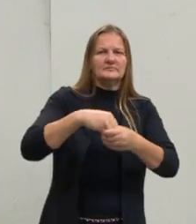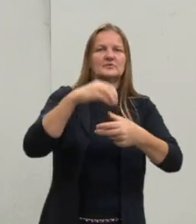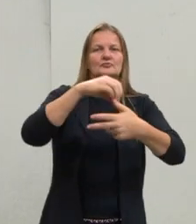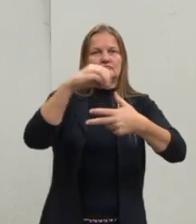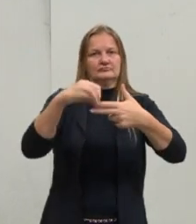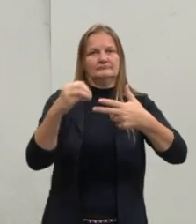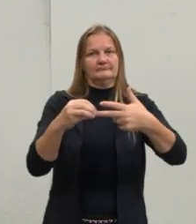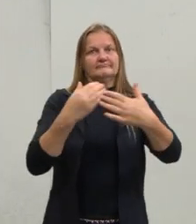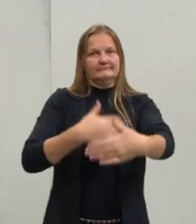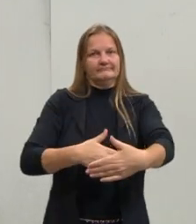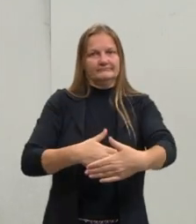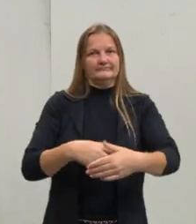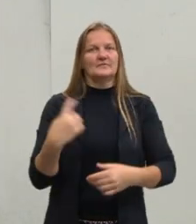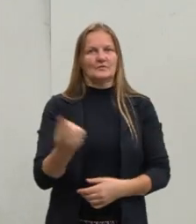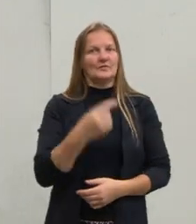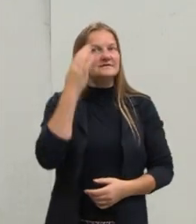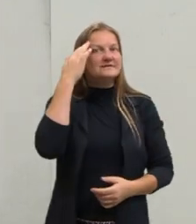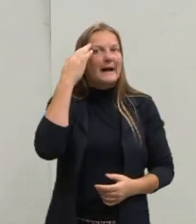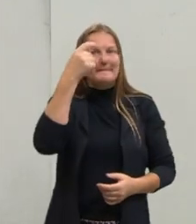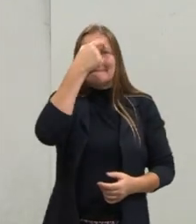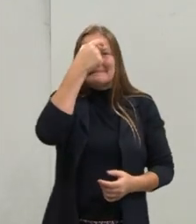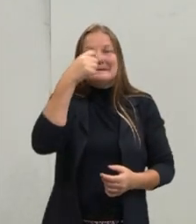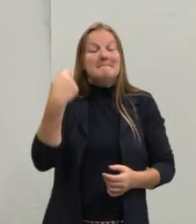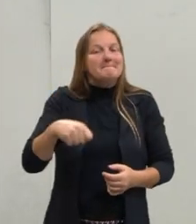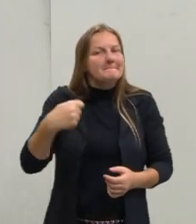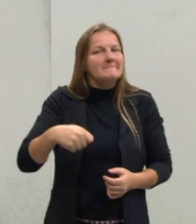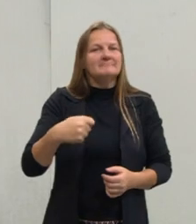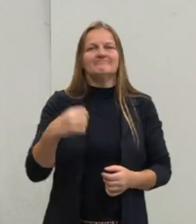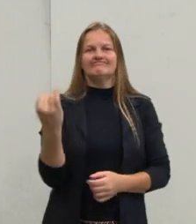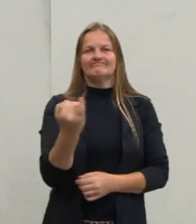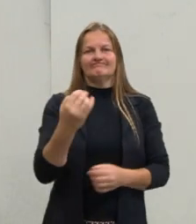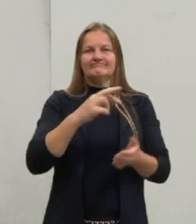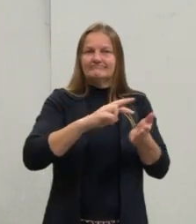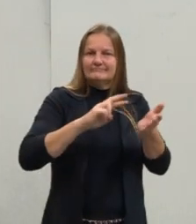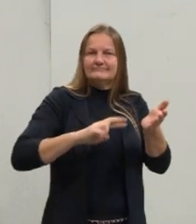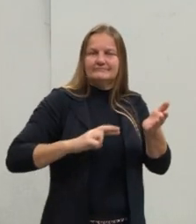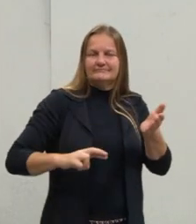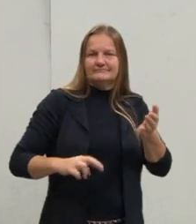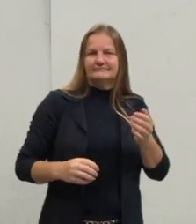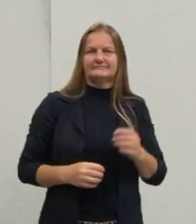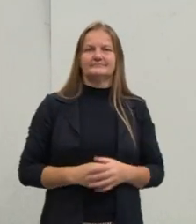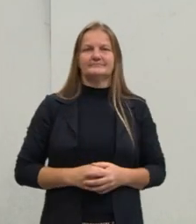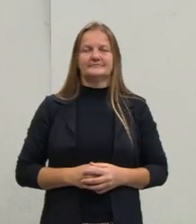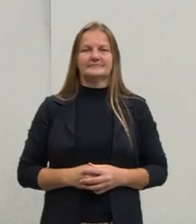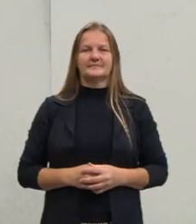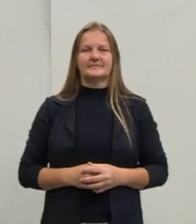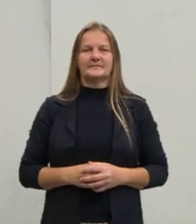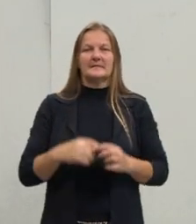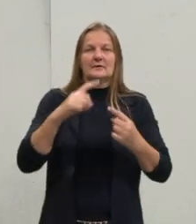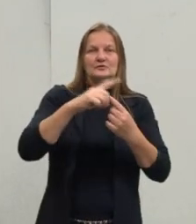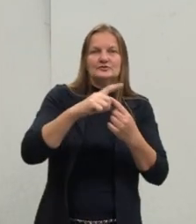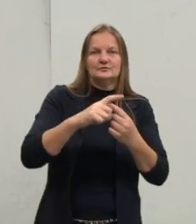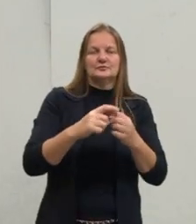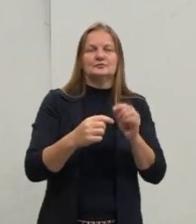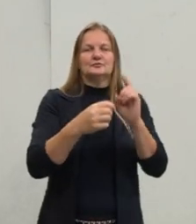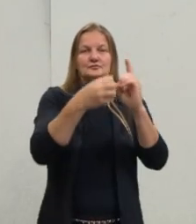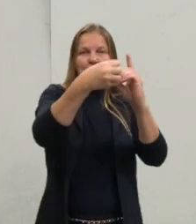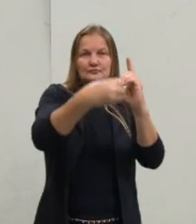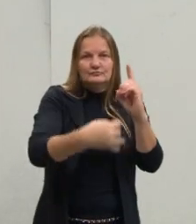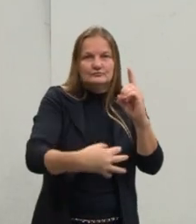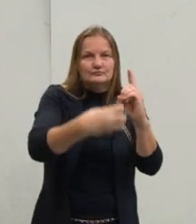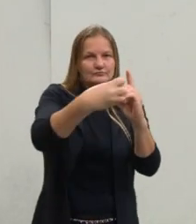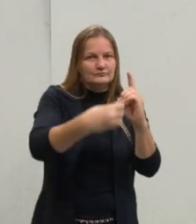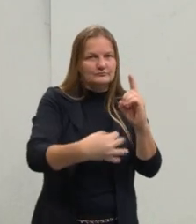da prova do Enem né todos nós já sabemos disso e é um texto que precisa dessa atenção maior